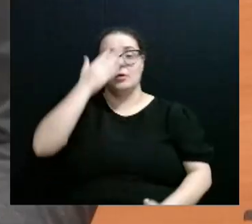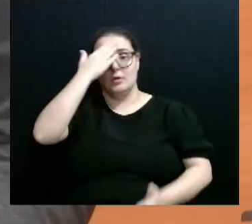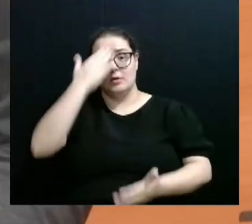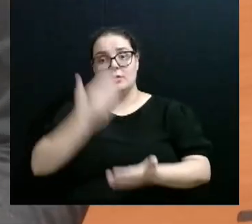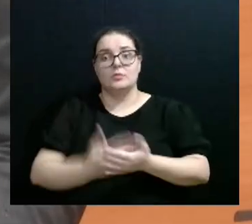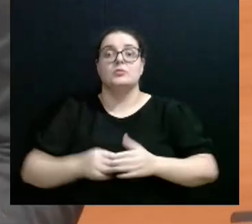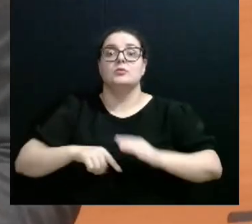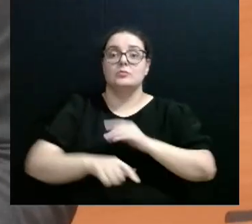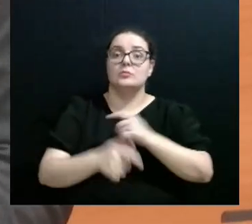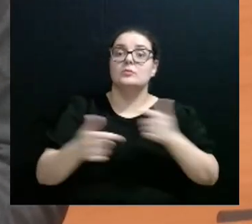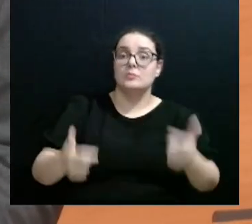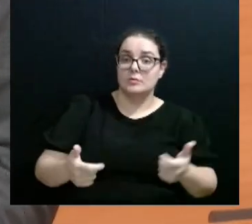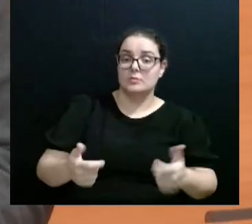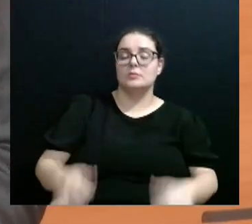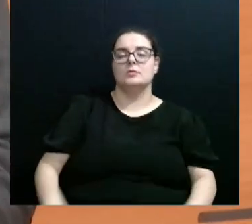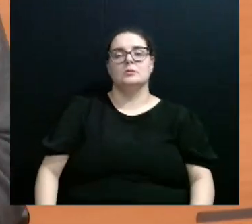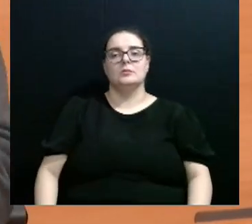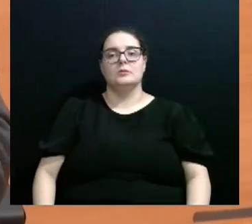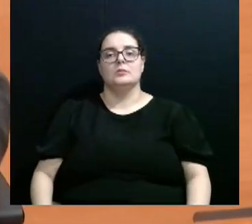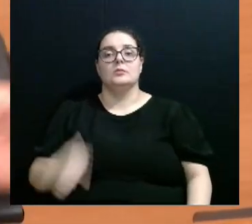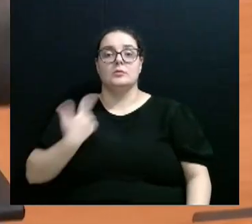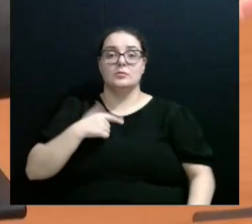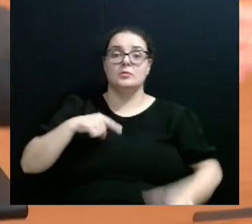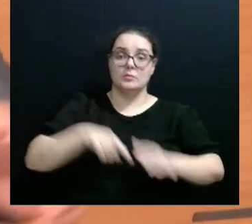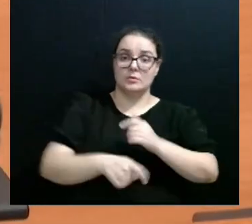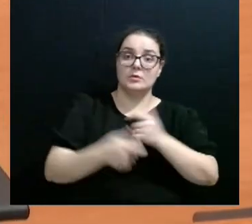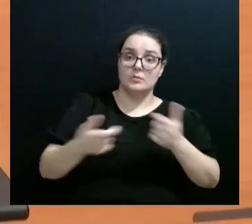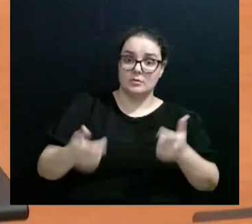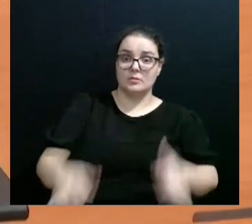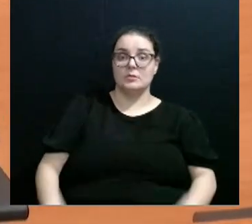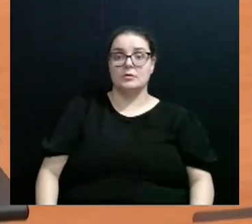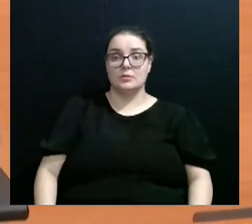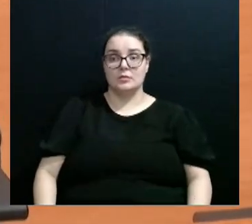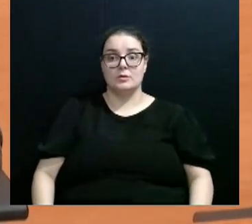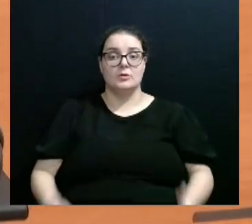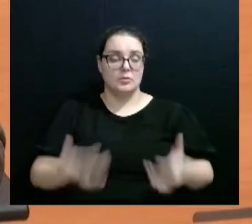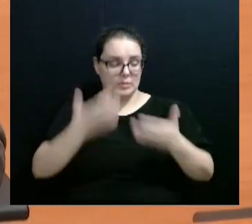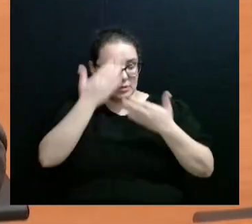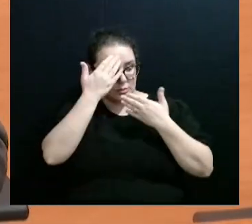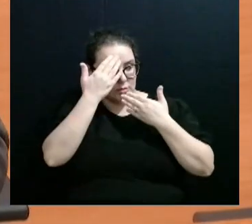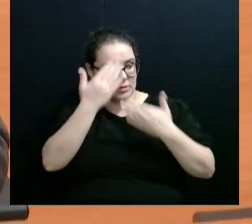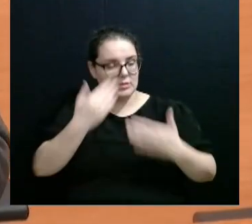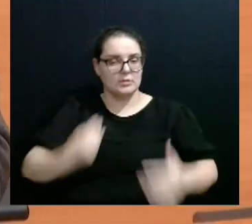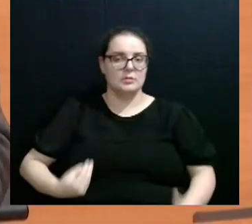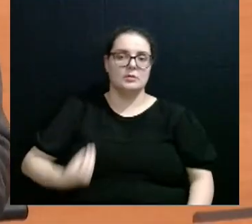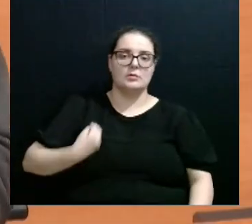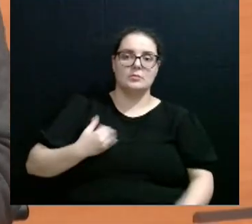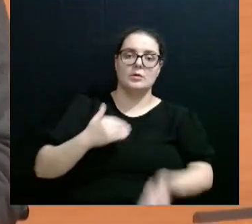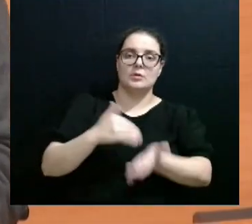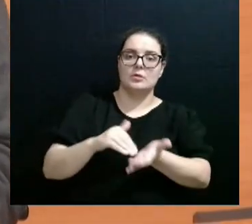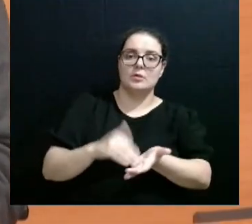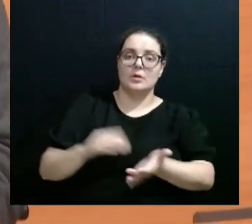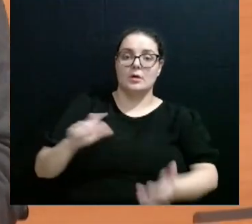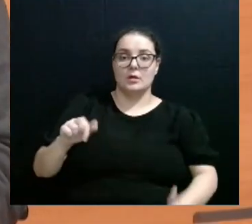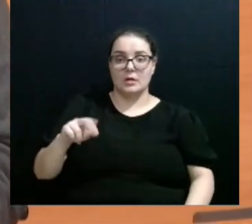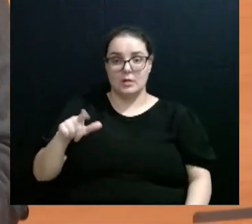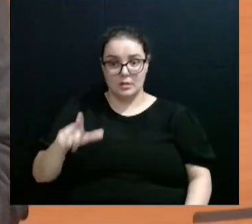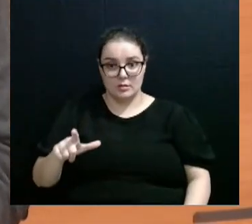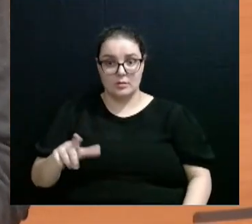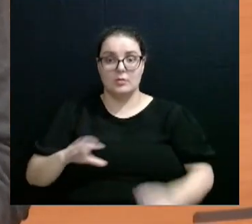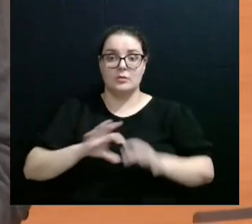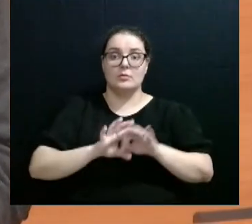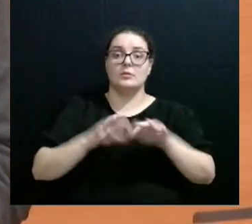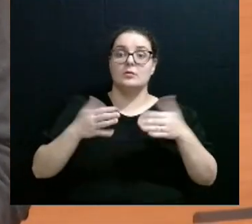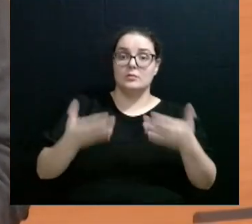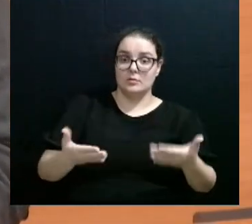né? Nós avançamos bastante. Eu quero agradecer aqui a presença da secretária Carol. Quero deixar aqui o meu mandato